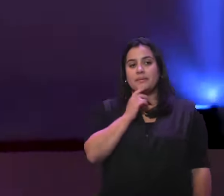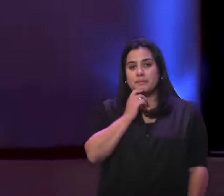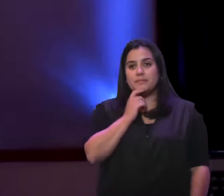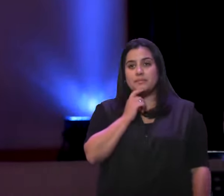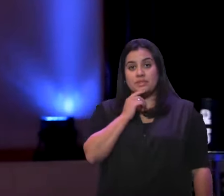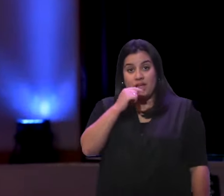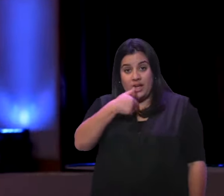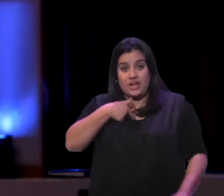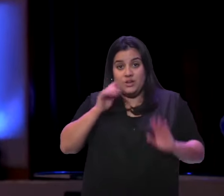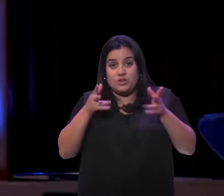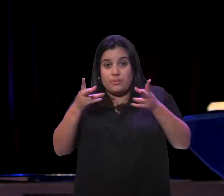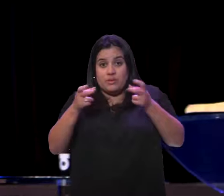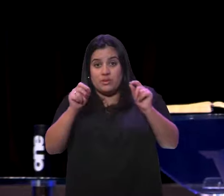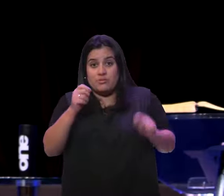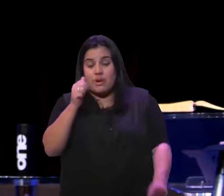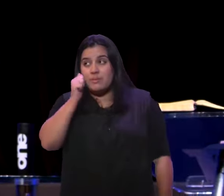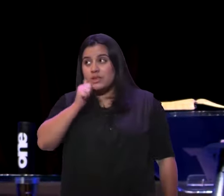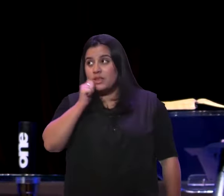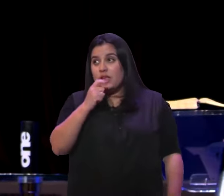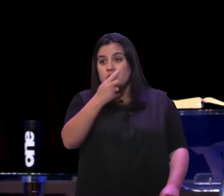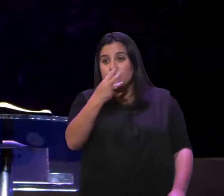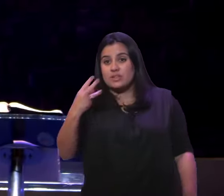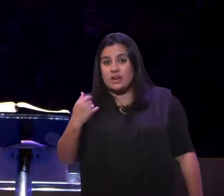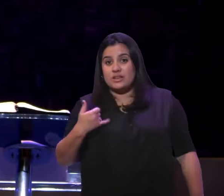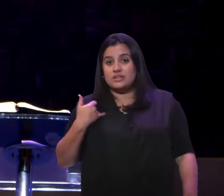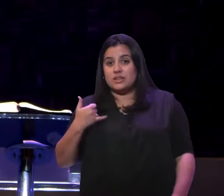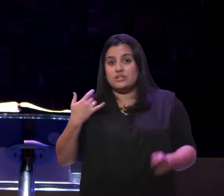Eu já vi uma menina de 13 anos chegando